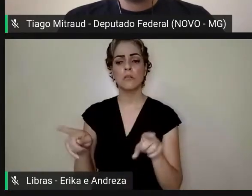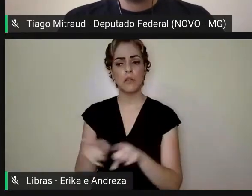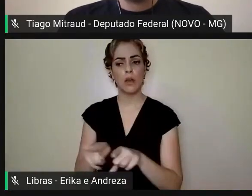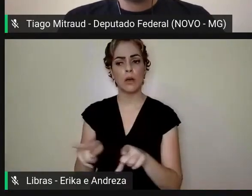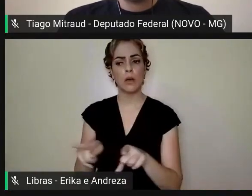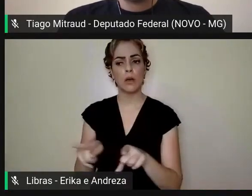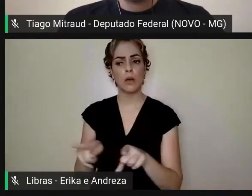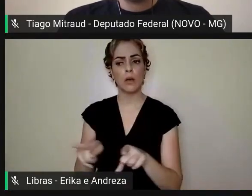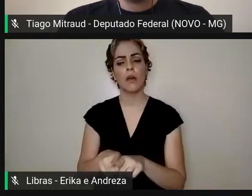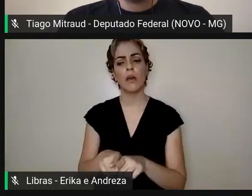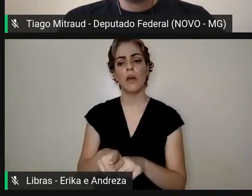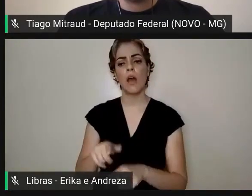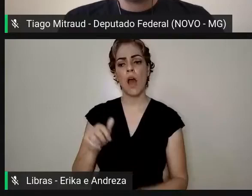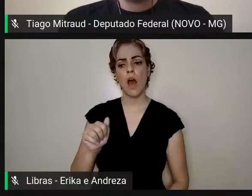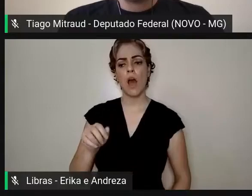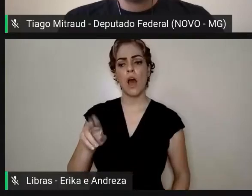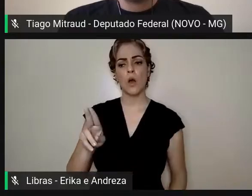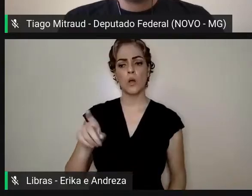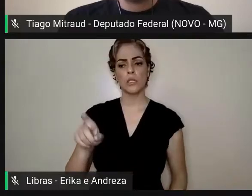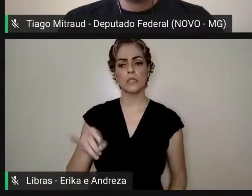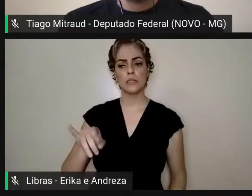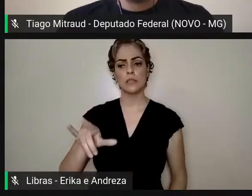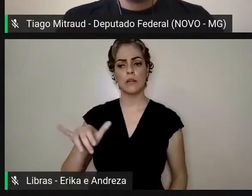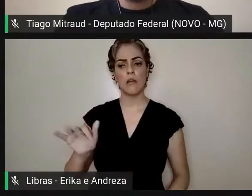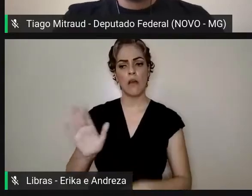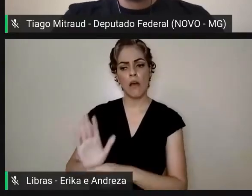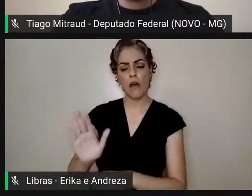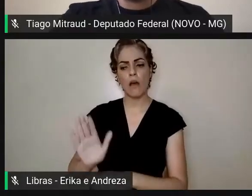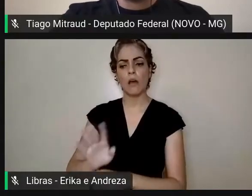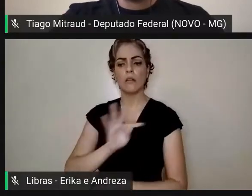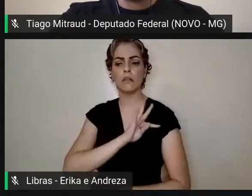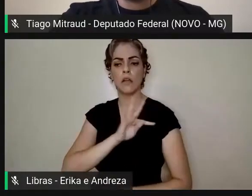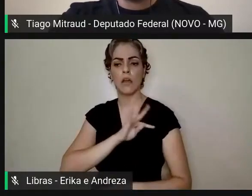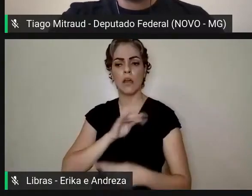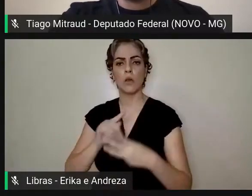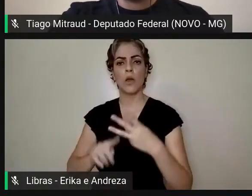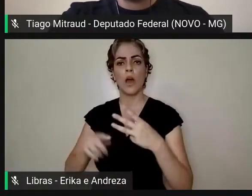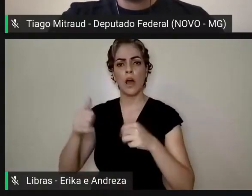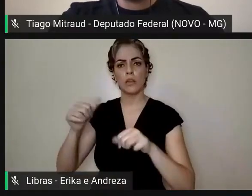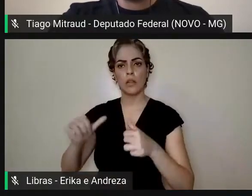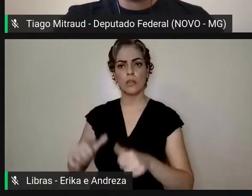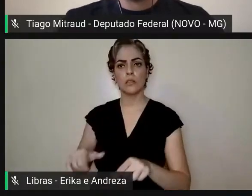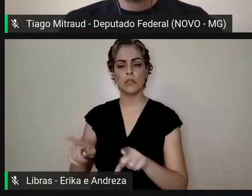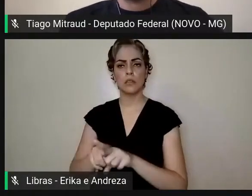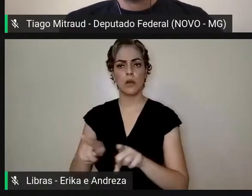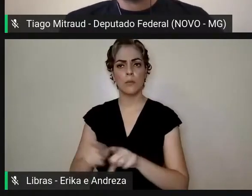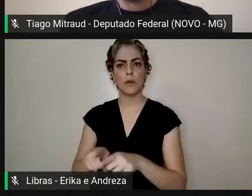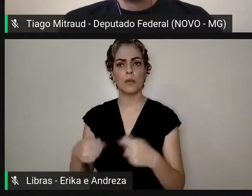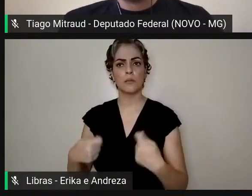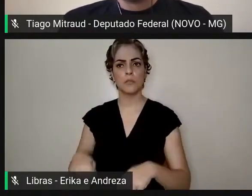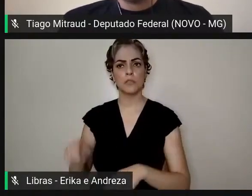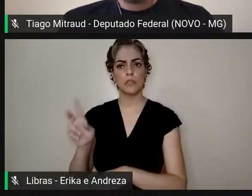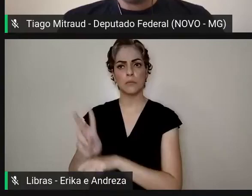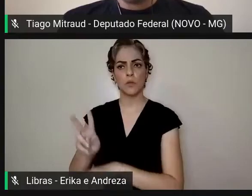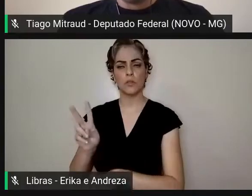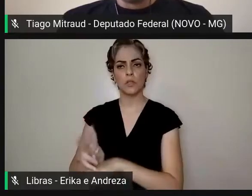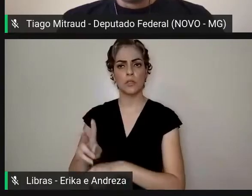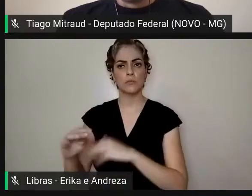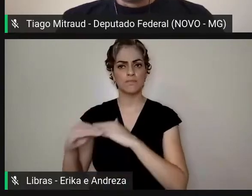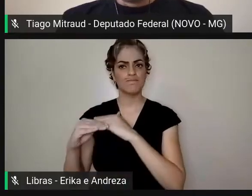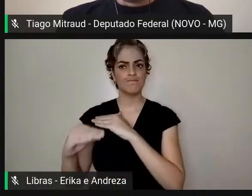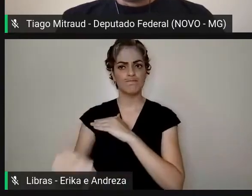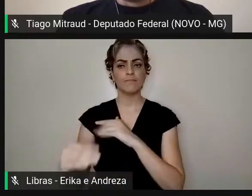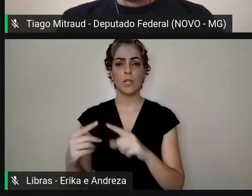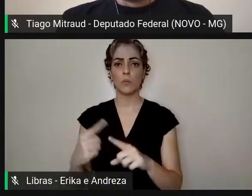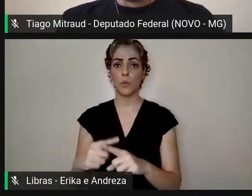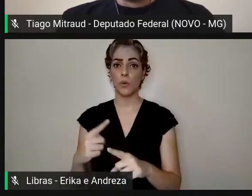seus auxiliares técnicos, analistas, também devem estar protegidos pela estabilidade, porque é muito